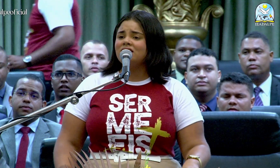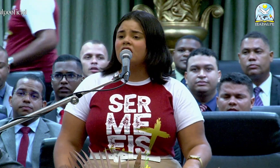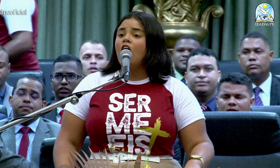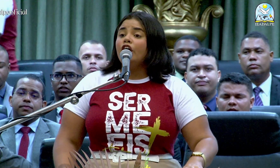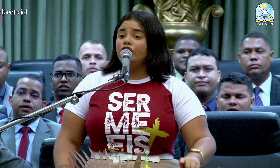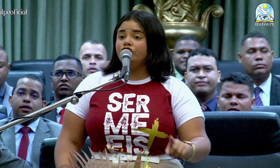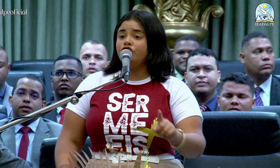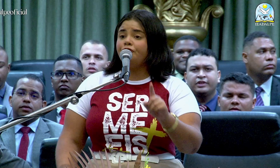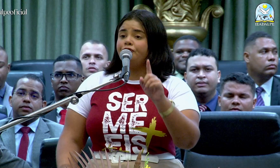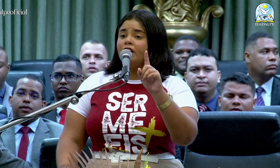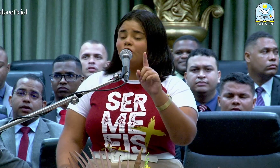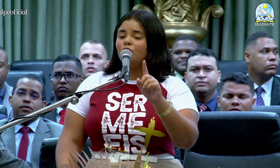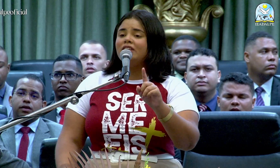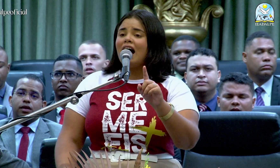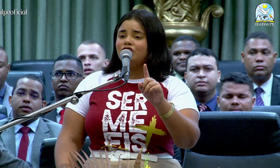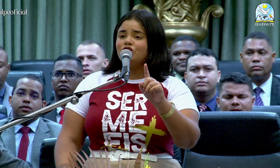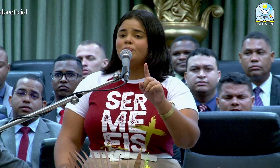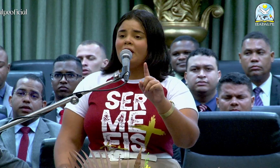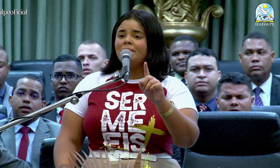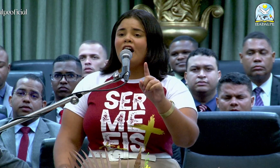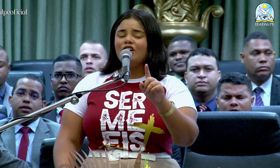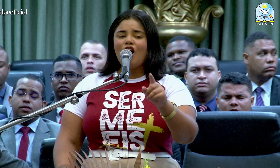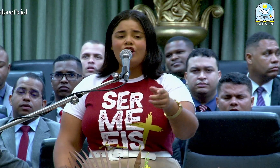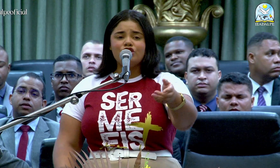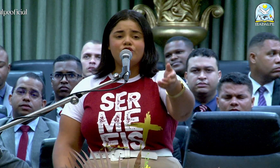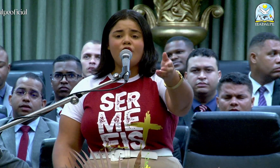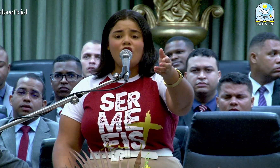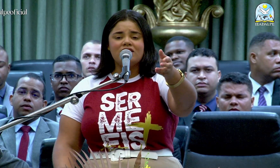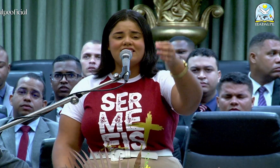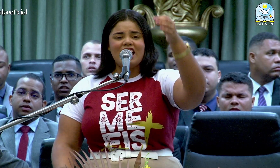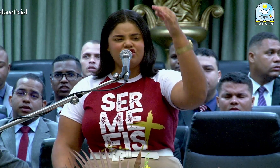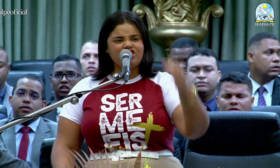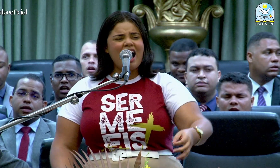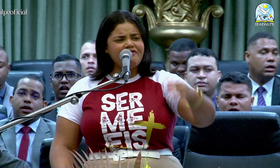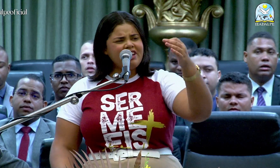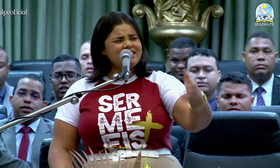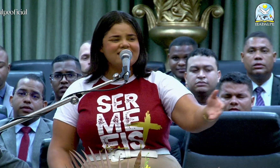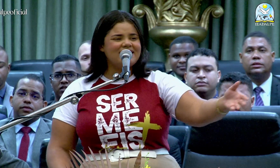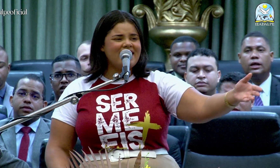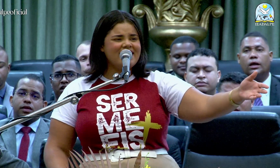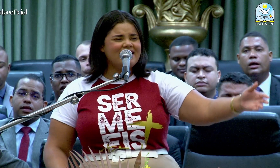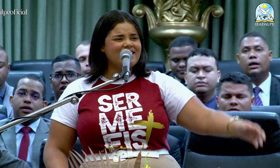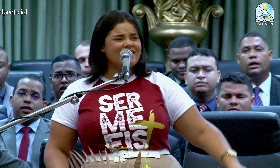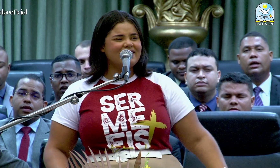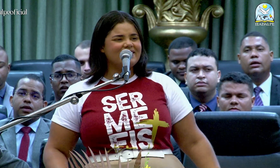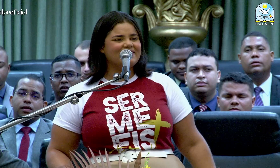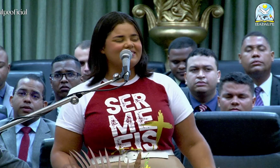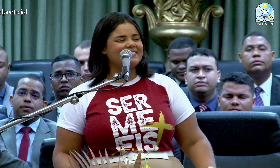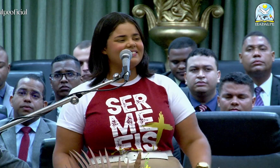Batalhas e dificuldades bem maiores você já venceu.